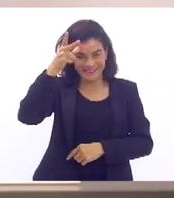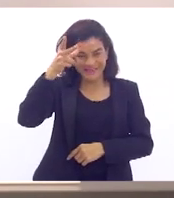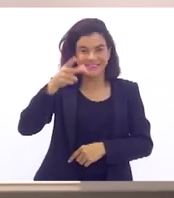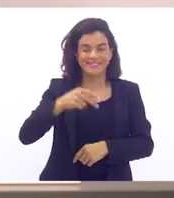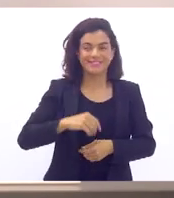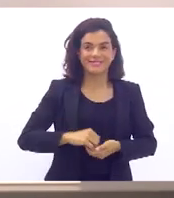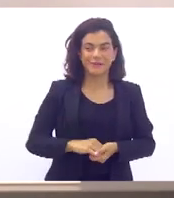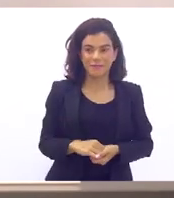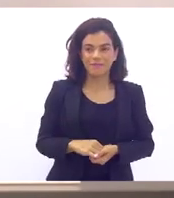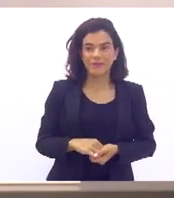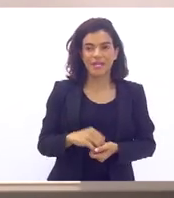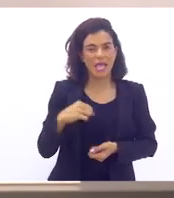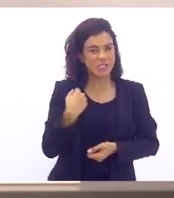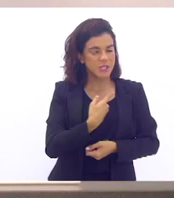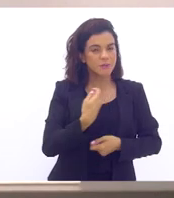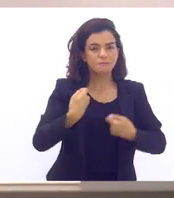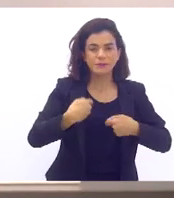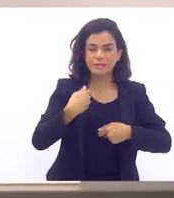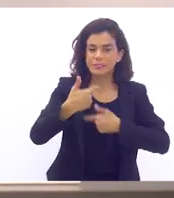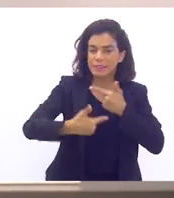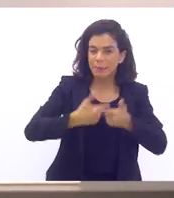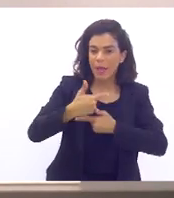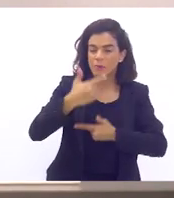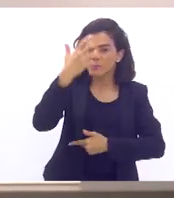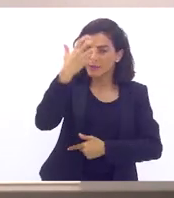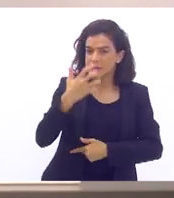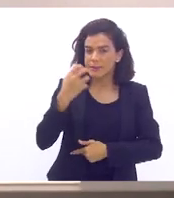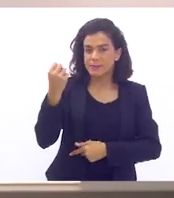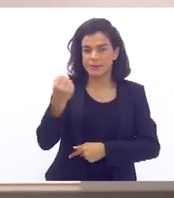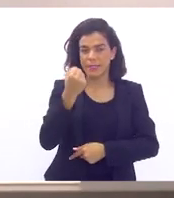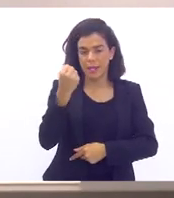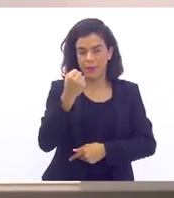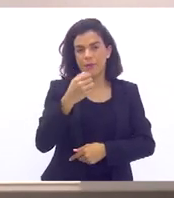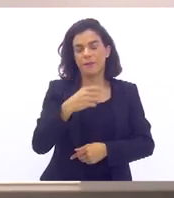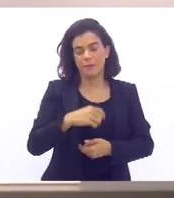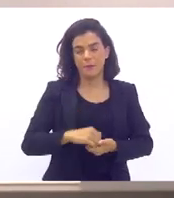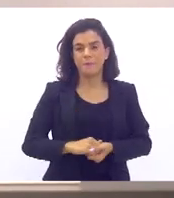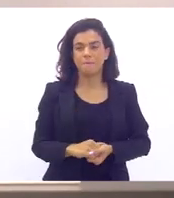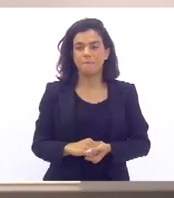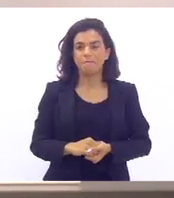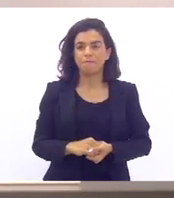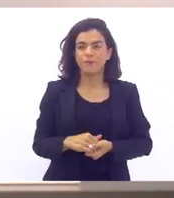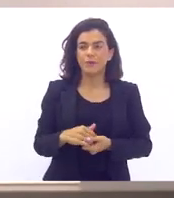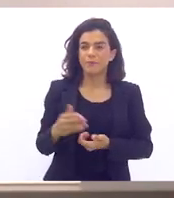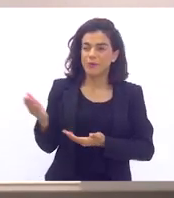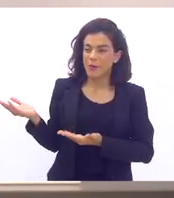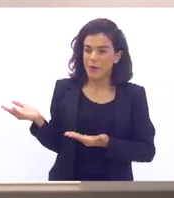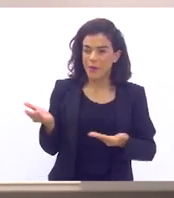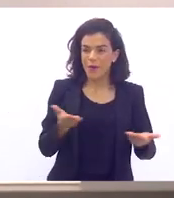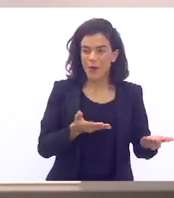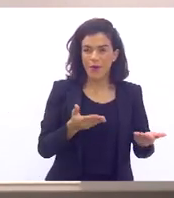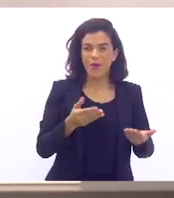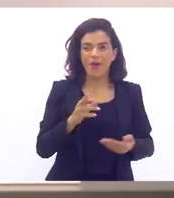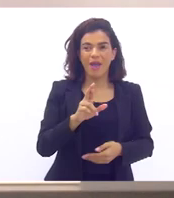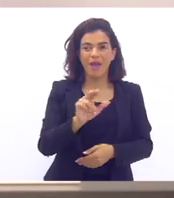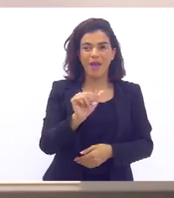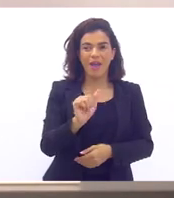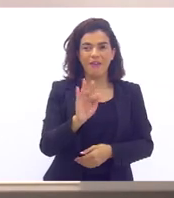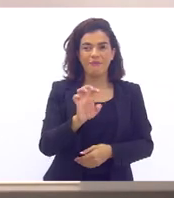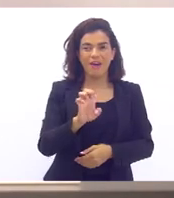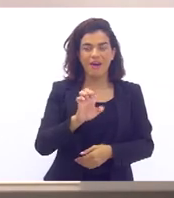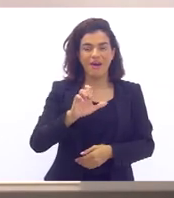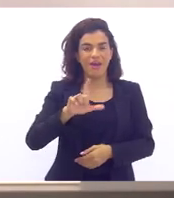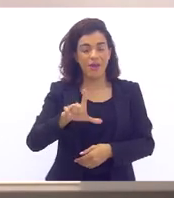e a gente precisa de gente séria na política e vocês dois são um grande exemplo disso então chama o Rafael Thompson assim como chama